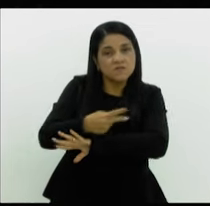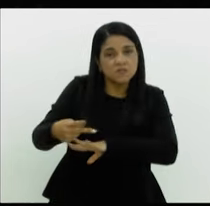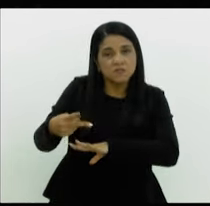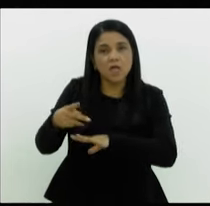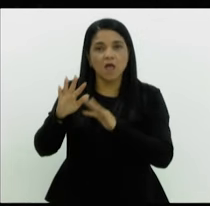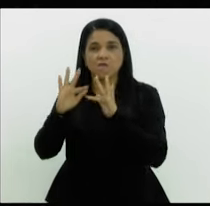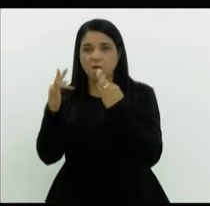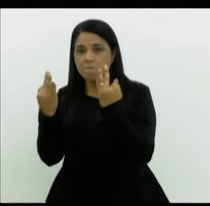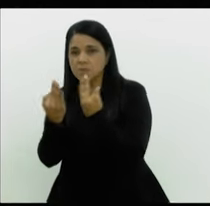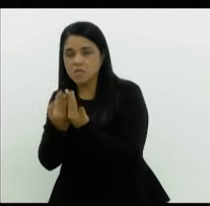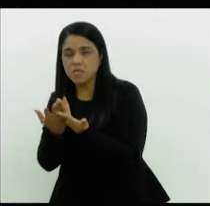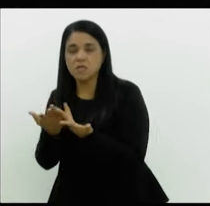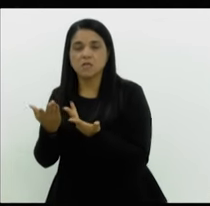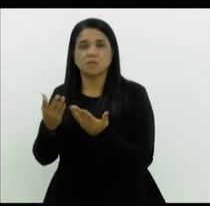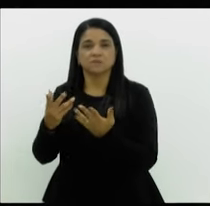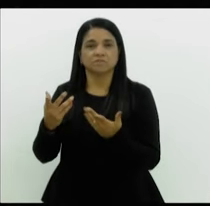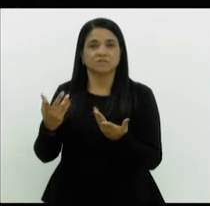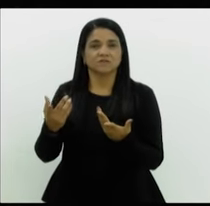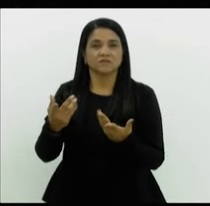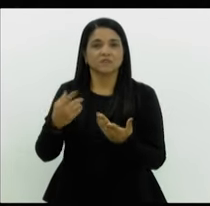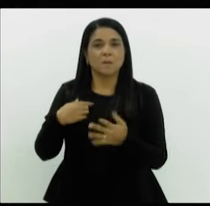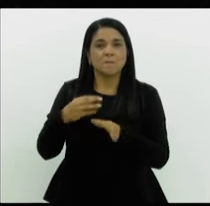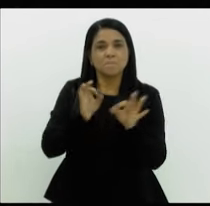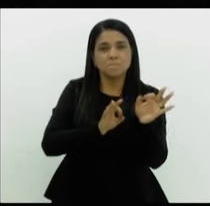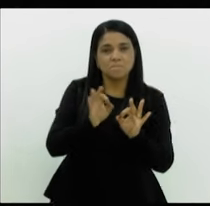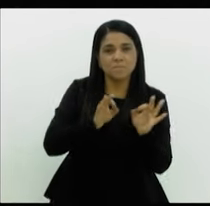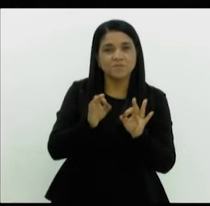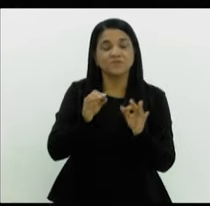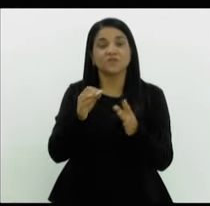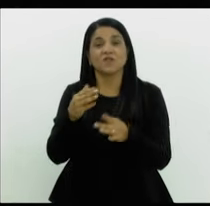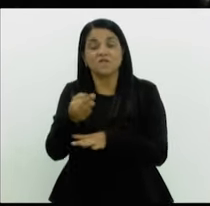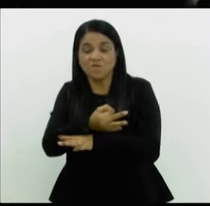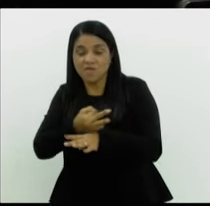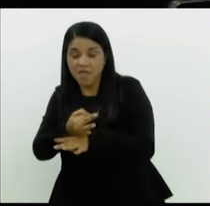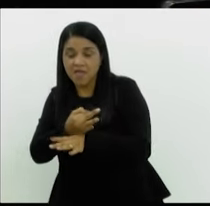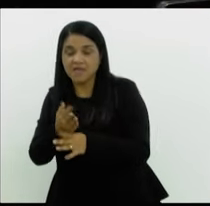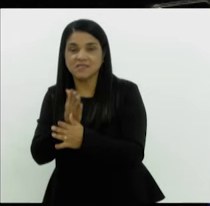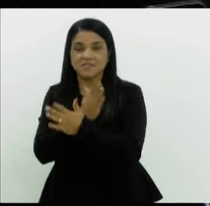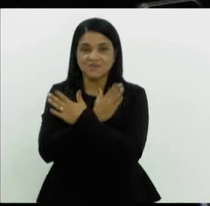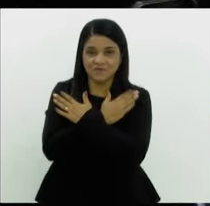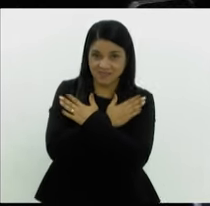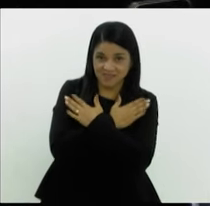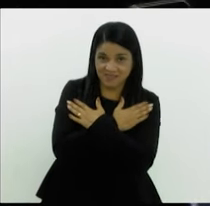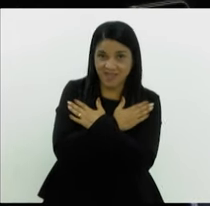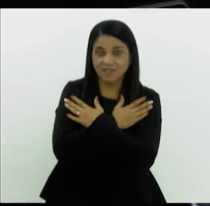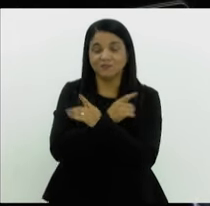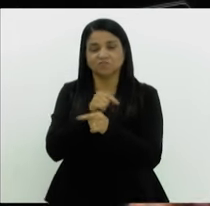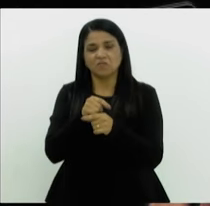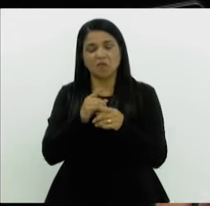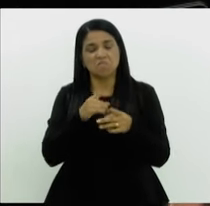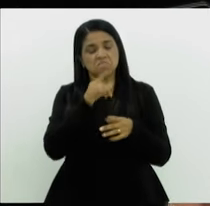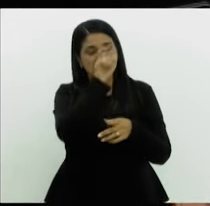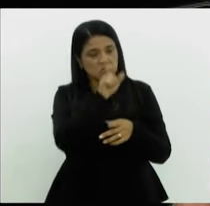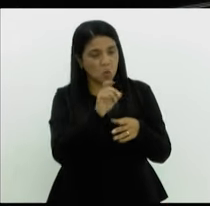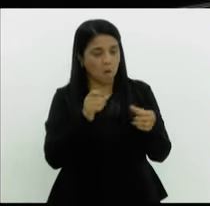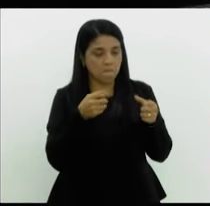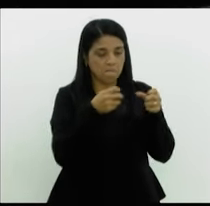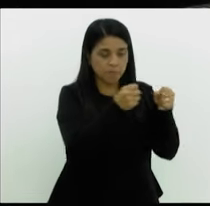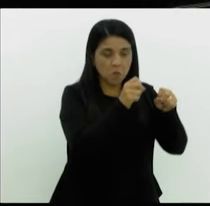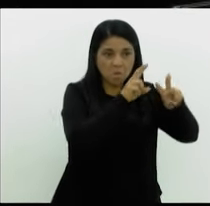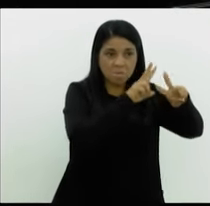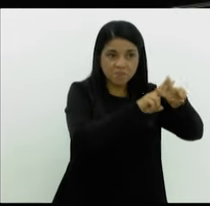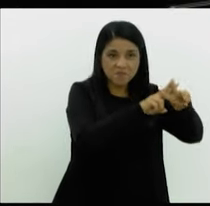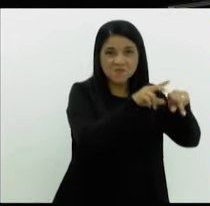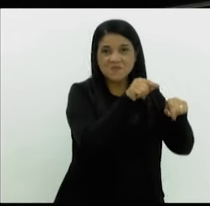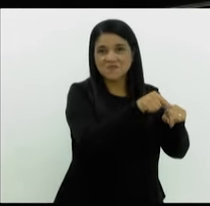planos para férias, feriados. A pessoa que está no sistema prisional também